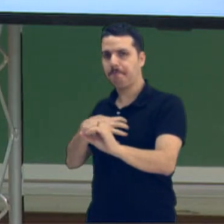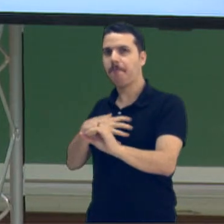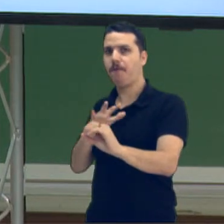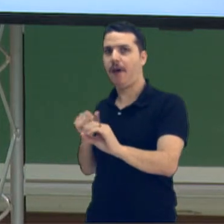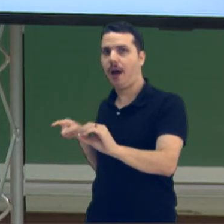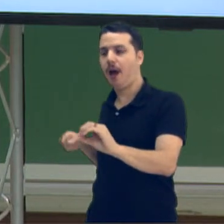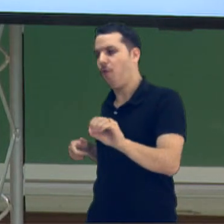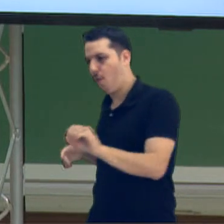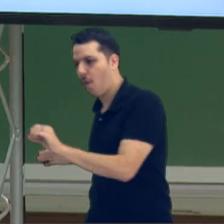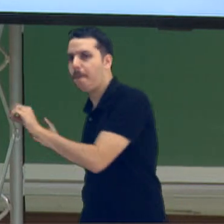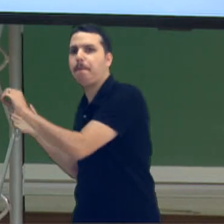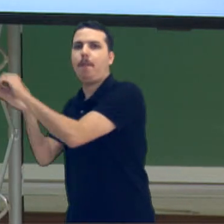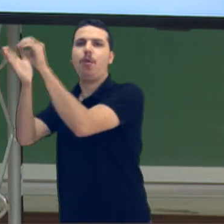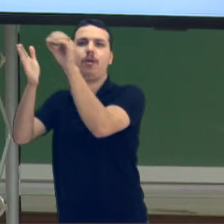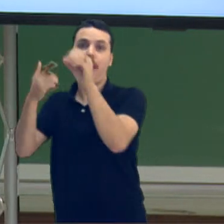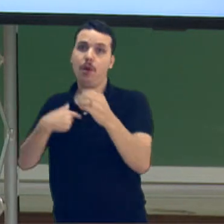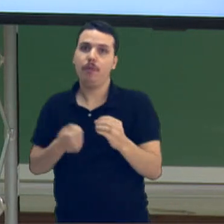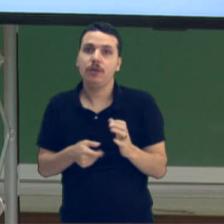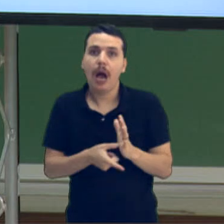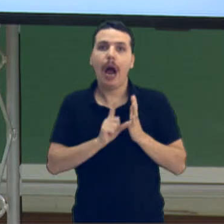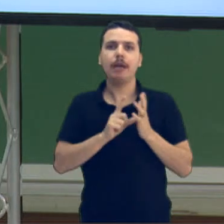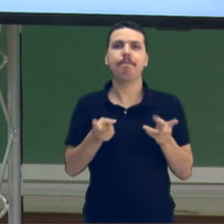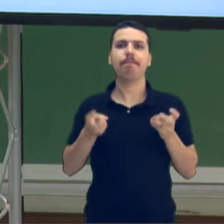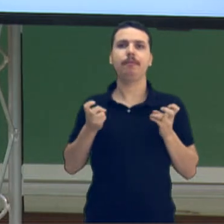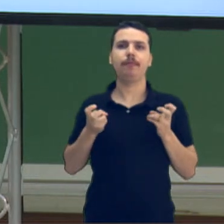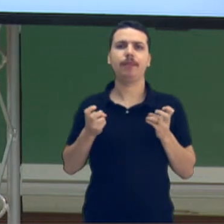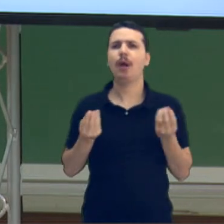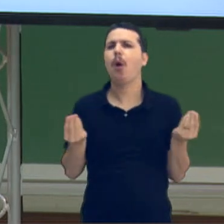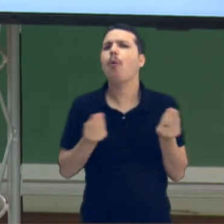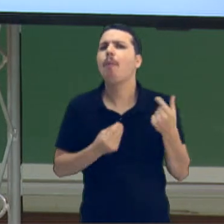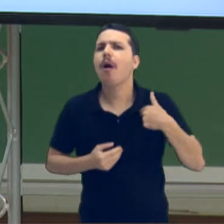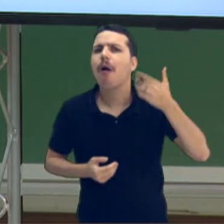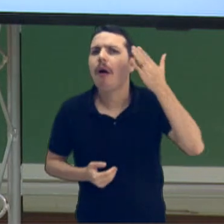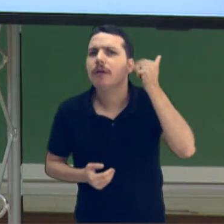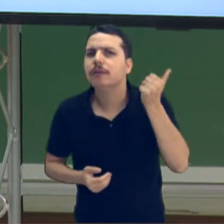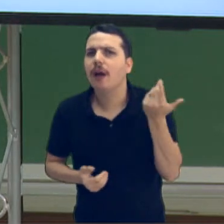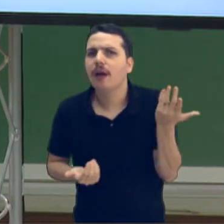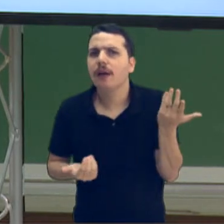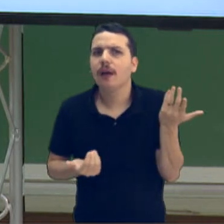muito bacana. Você tem que se antecipar. E como que eu sei? Como que eu vou